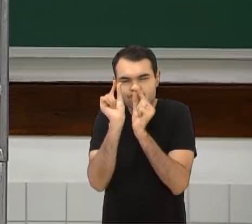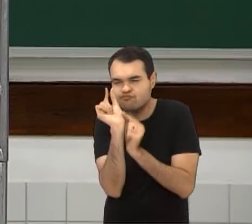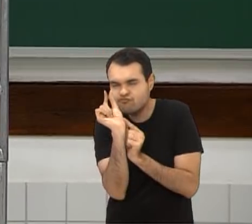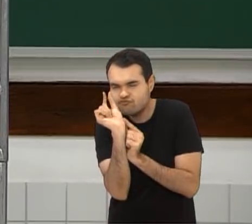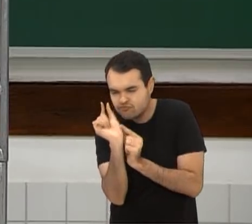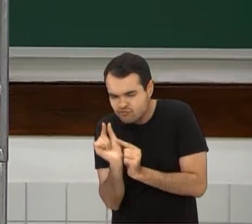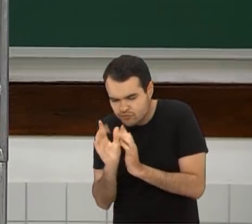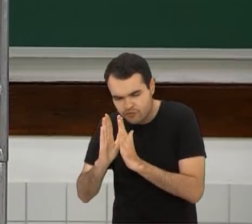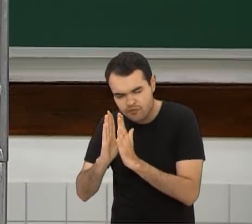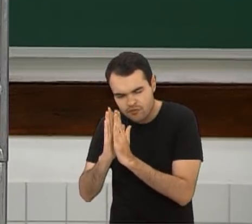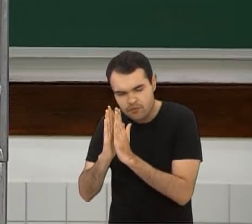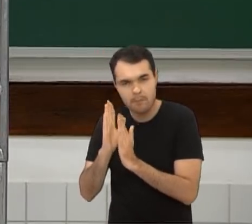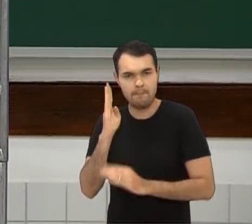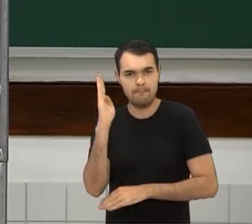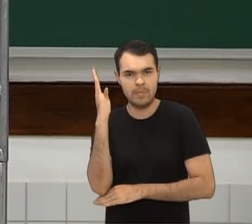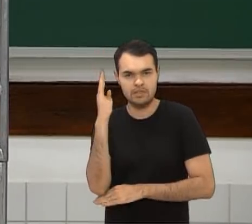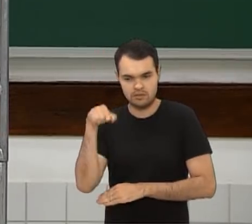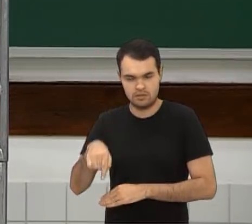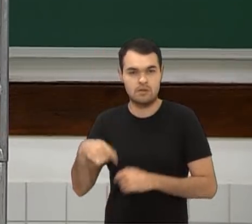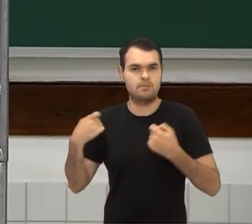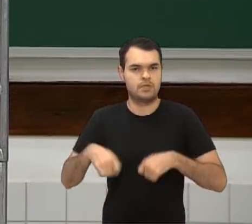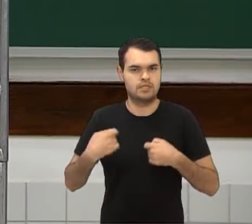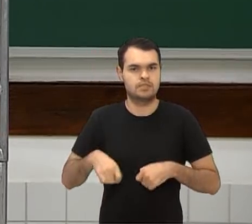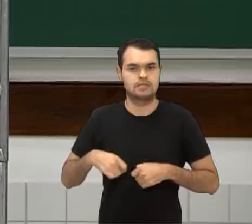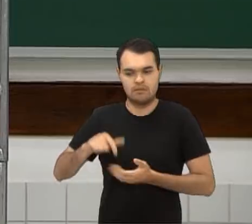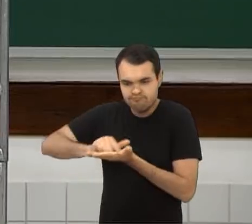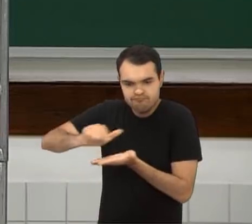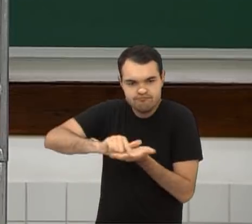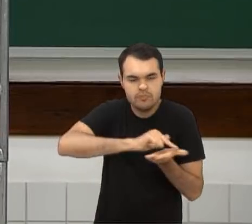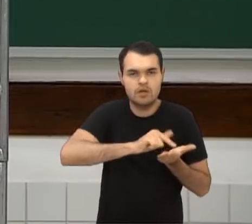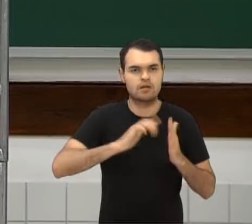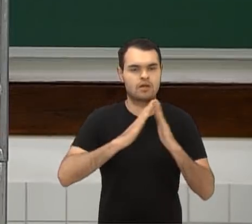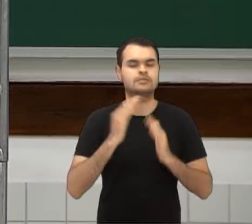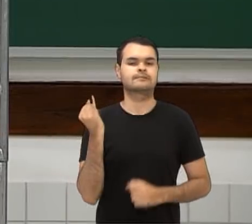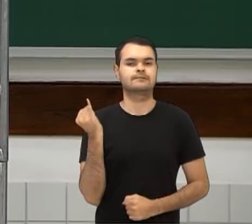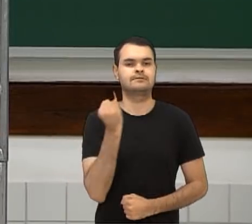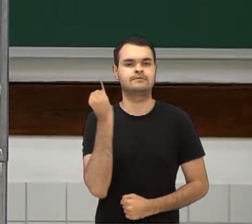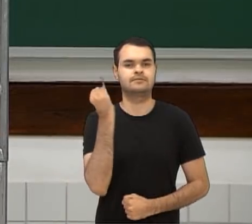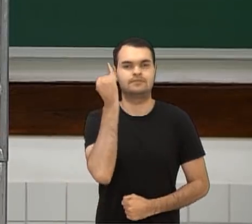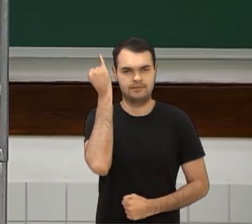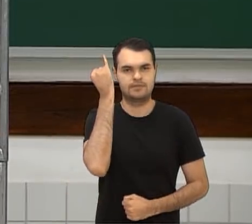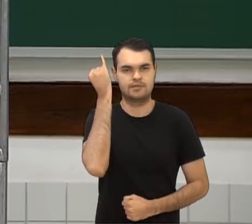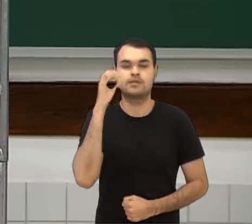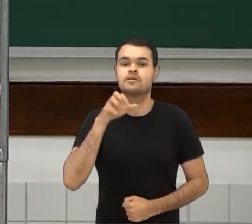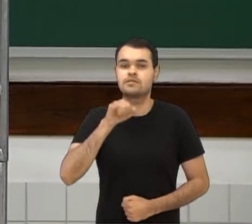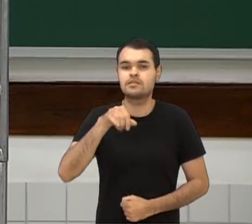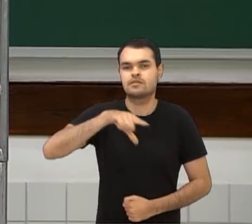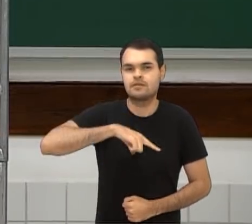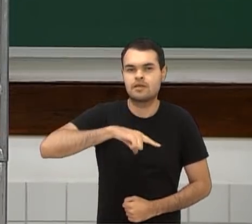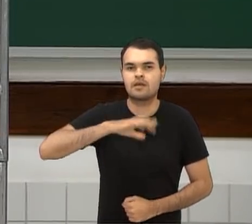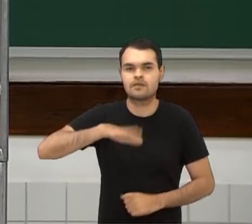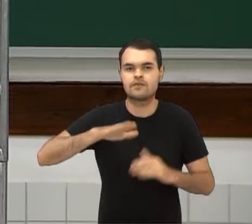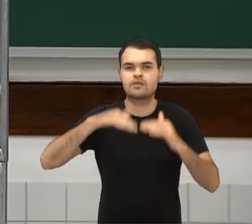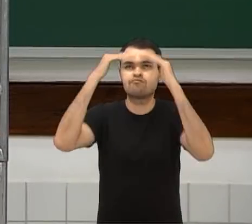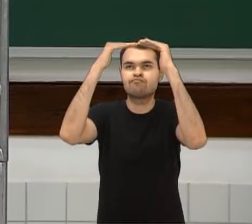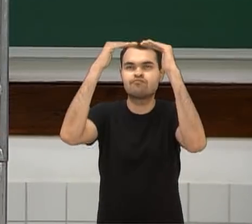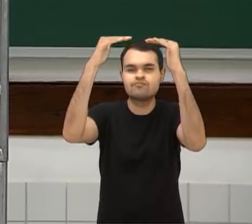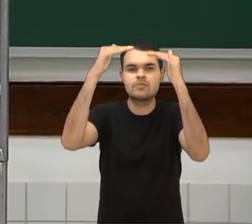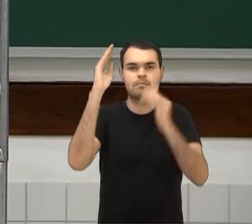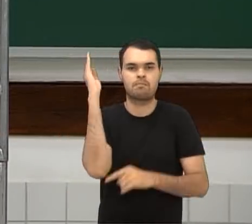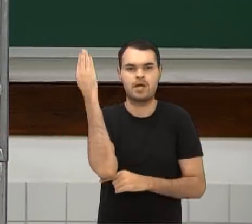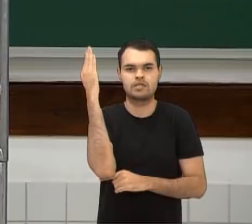frestinhas, então também manter a casa sempre muito bem limpa, principalmente se você tem o forro de madeira, o assoalho